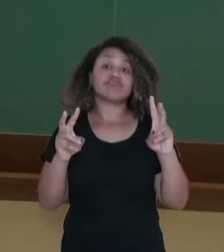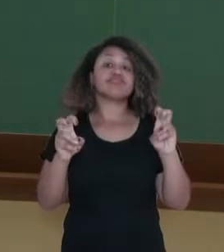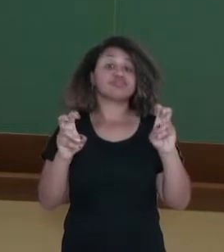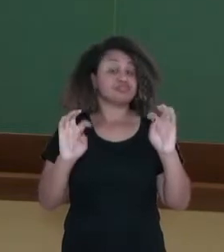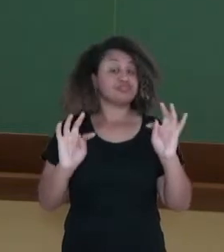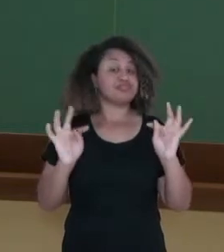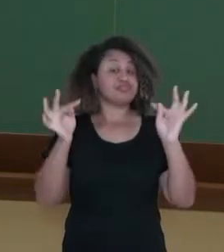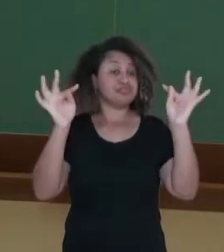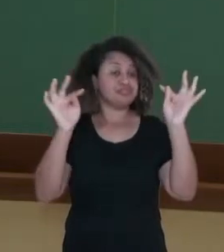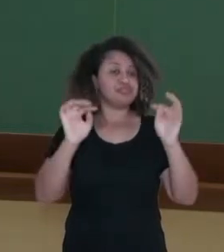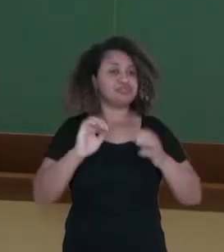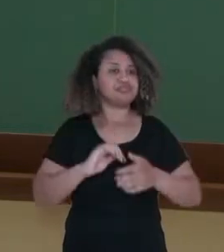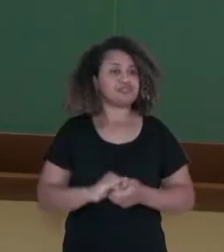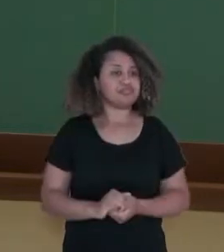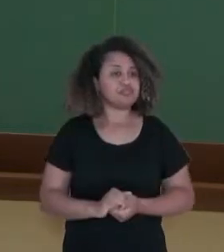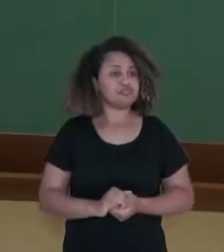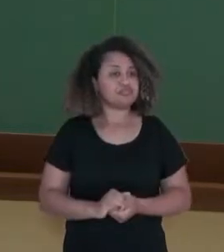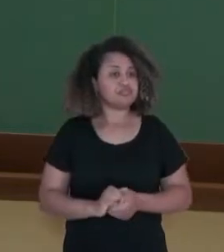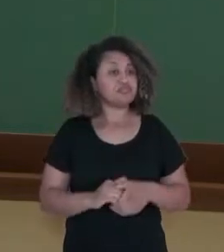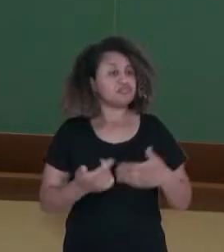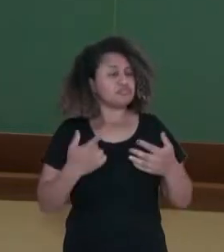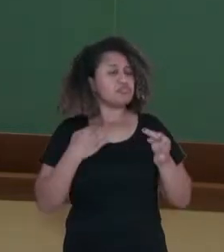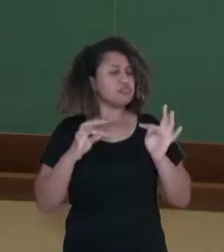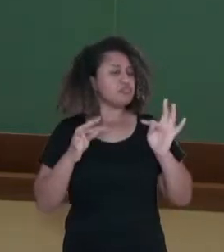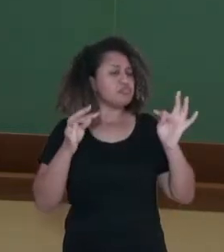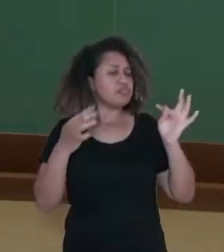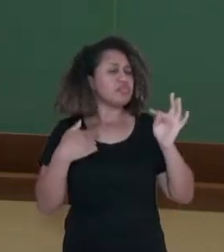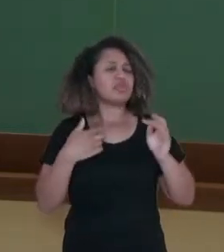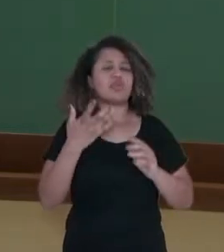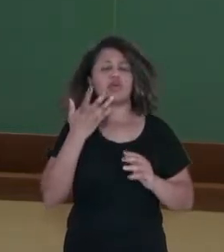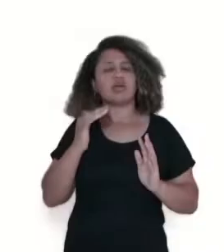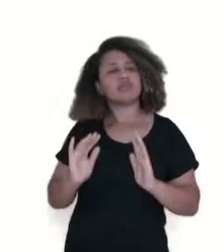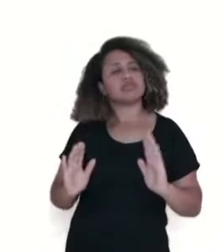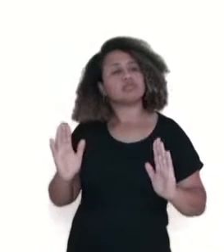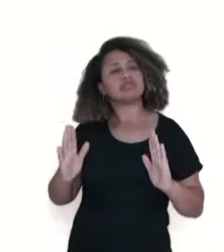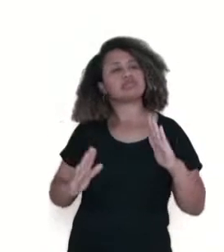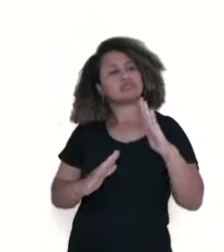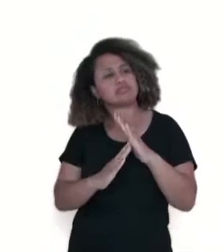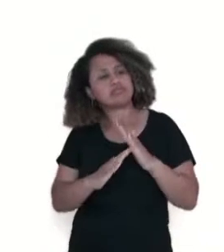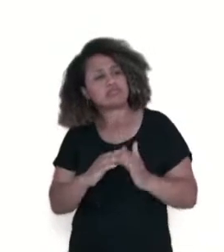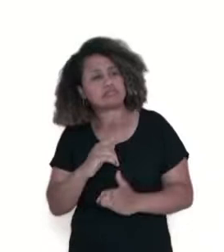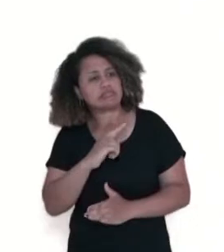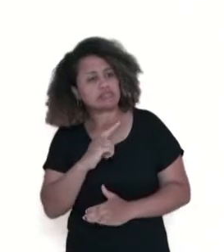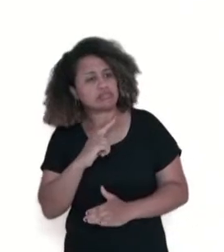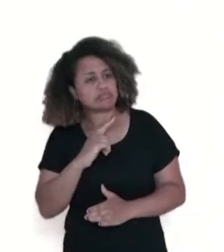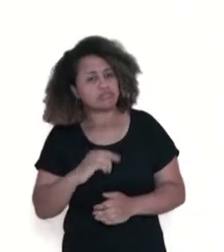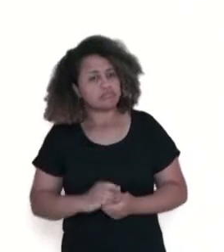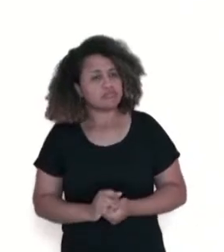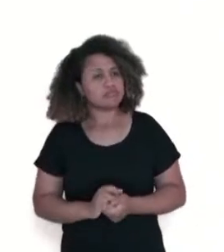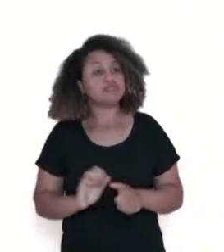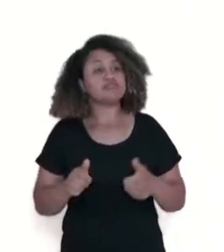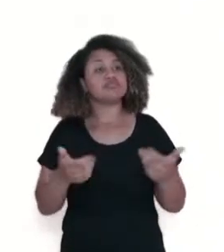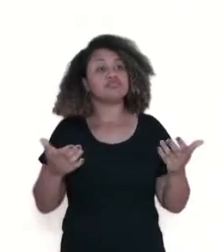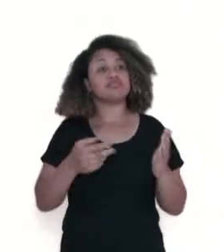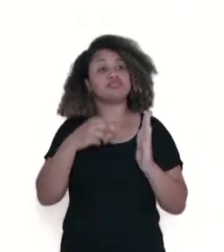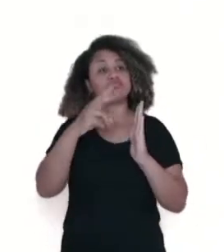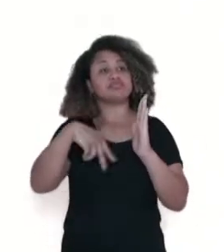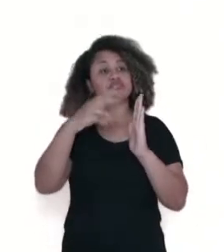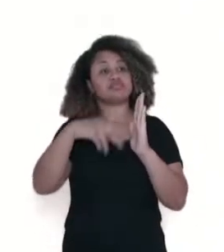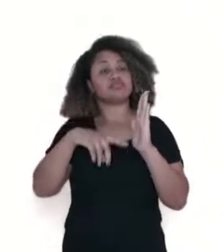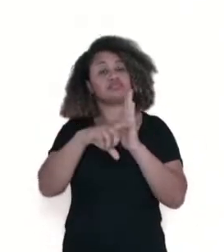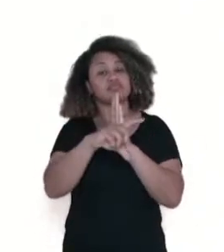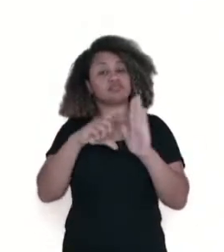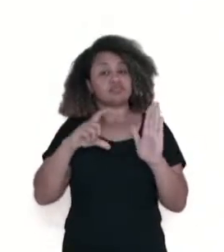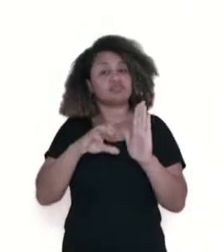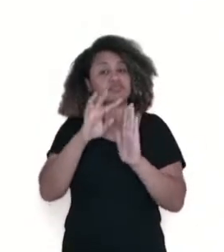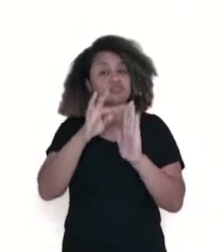assunto. Tecnologia na infância, qual o limite? Novas diretrizes indicam caminhos para